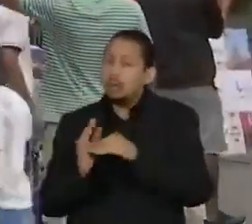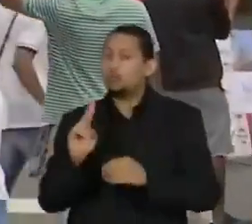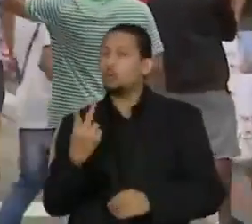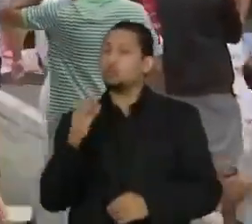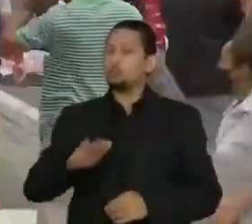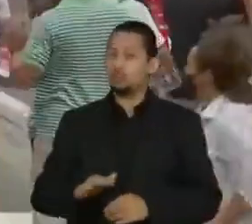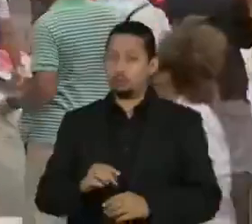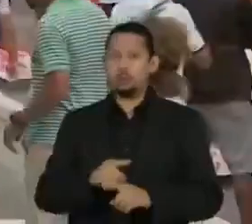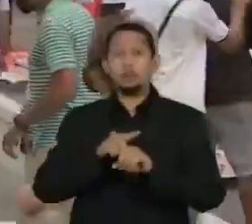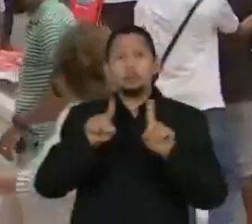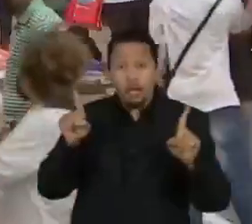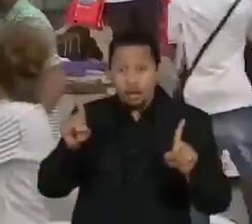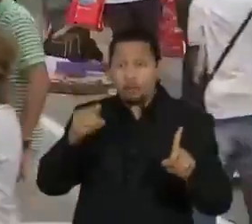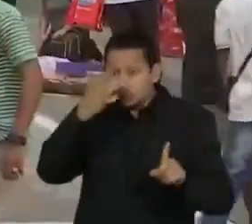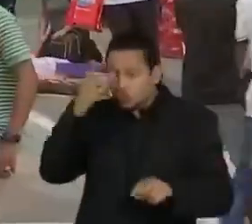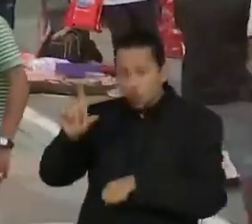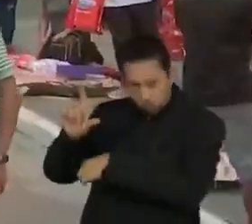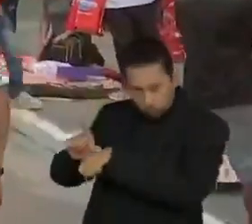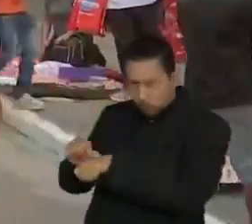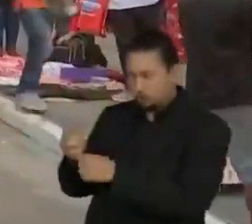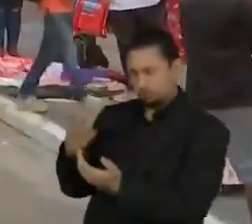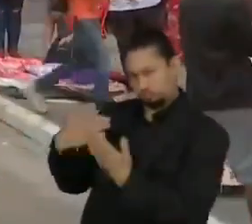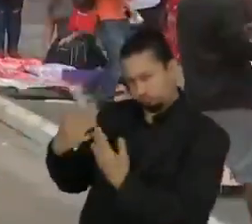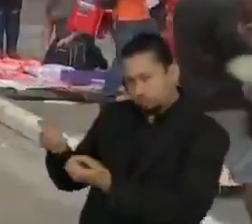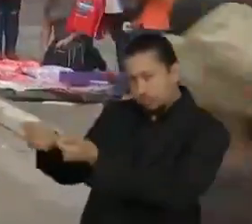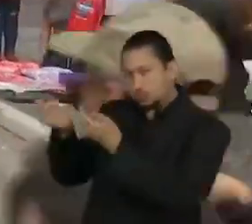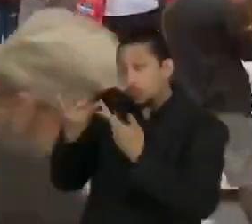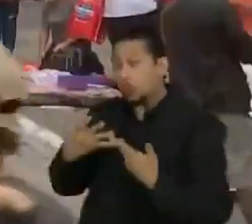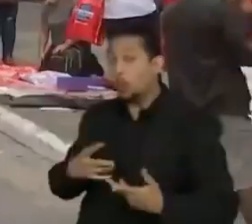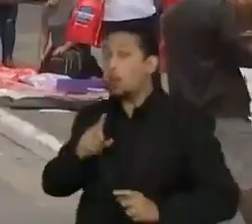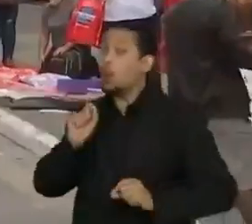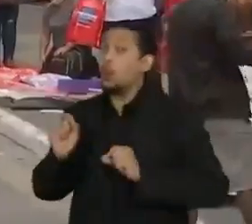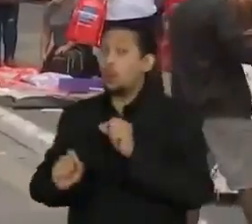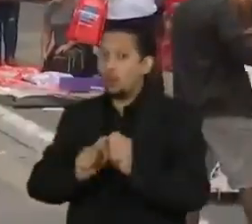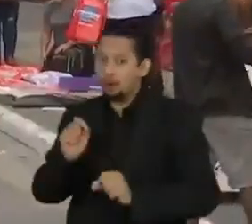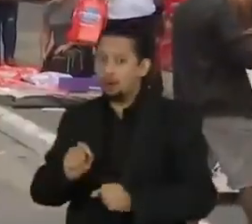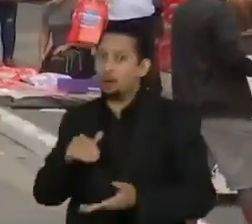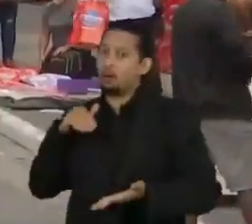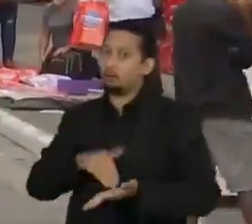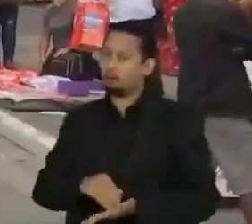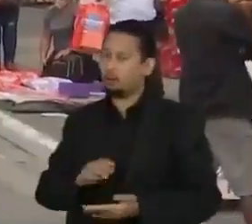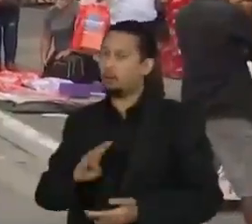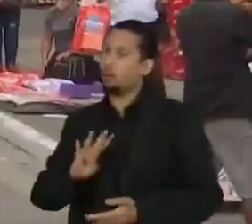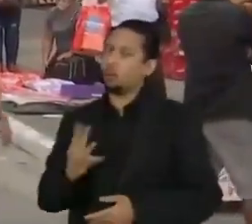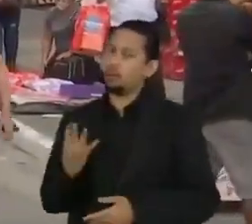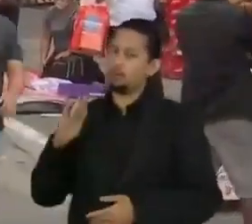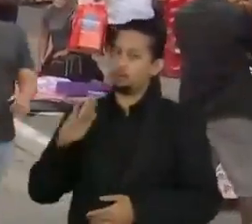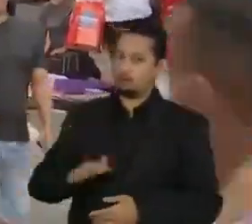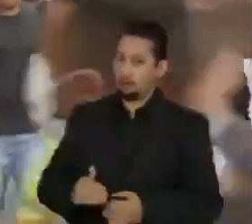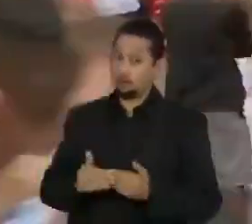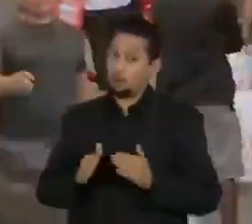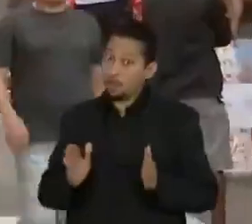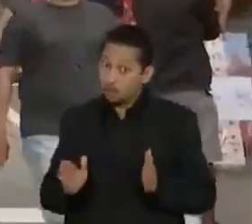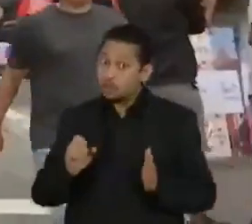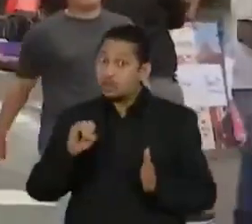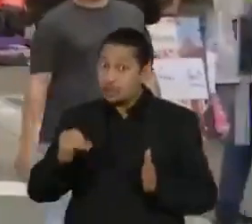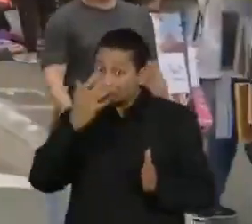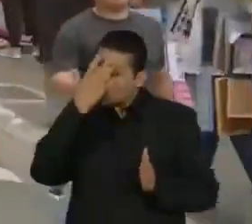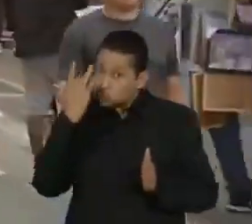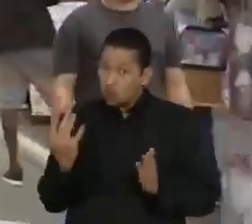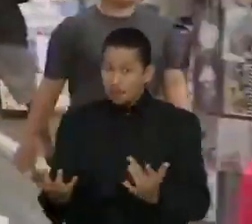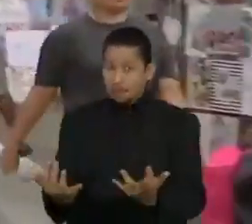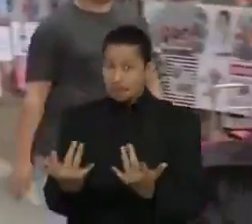12h e 2h da tarde, mas um dos lojistas me disse também que ficaria aqui até as 16h aberto, caso